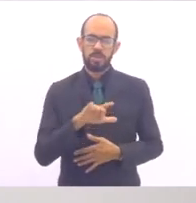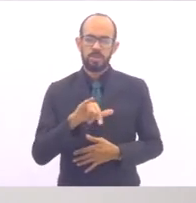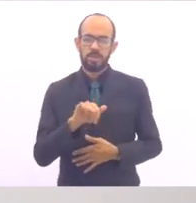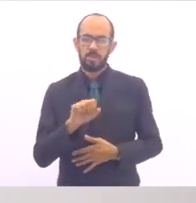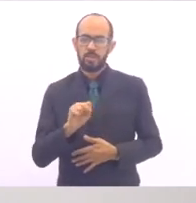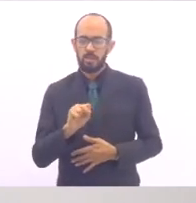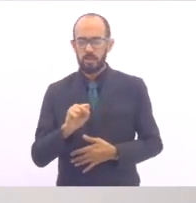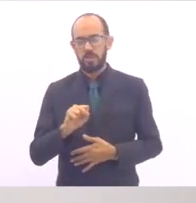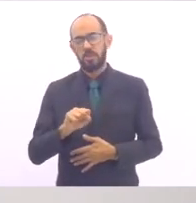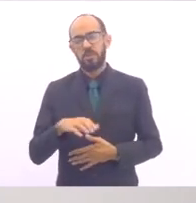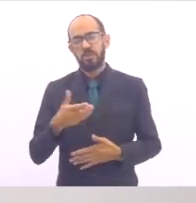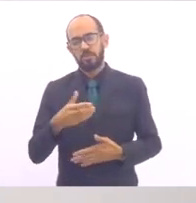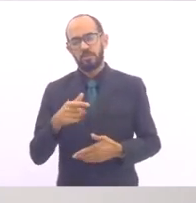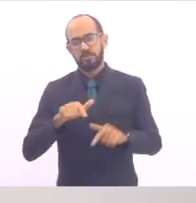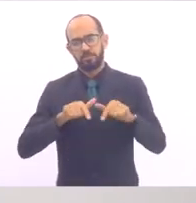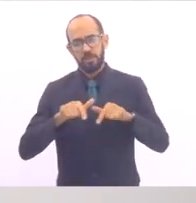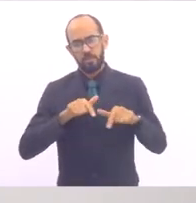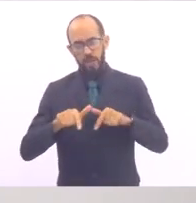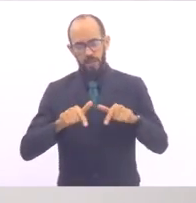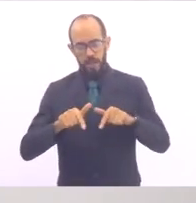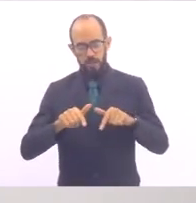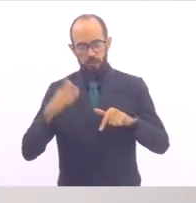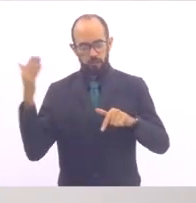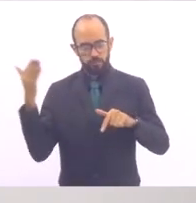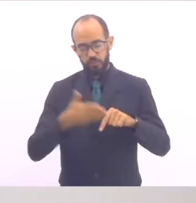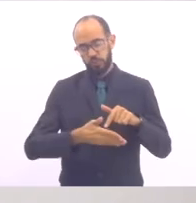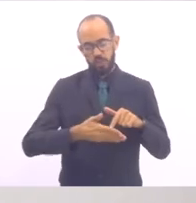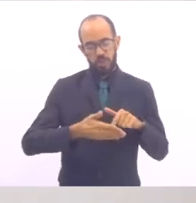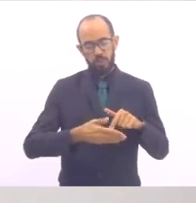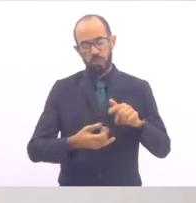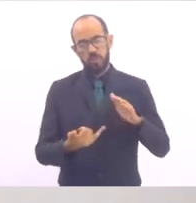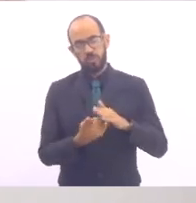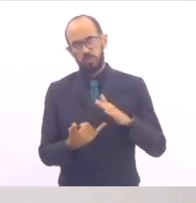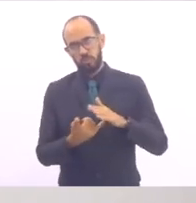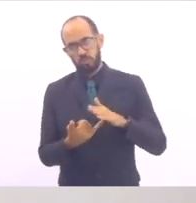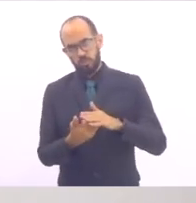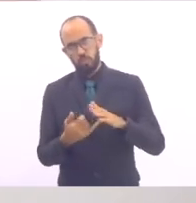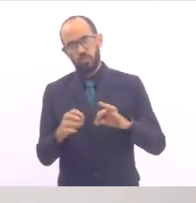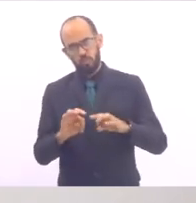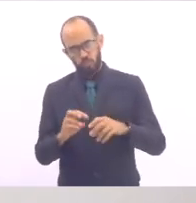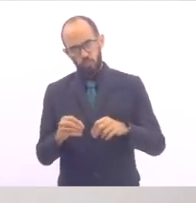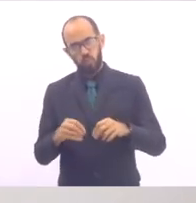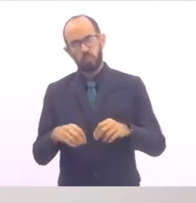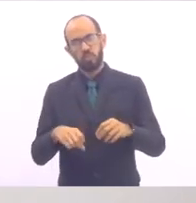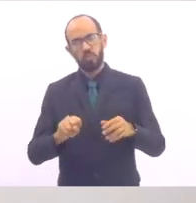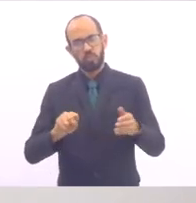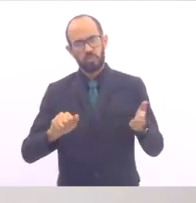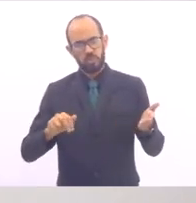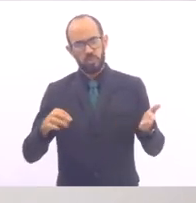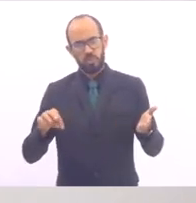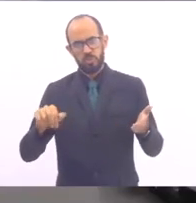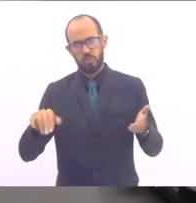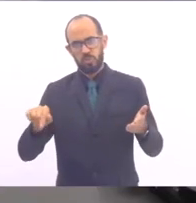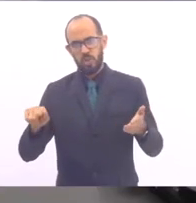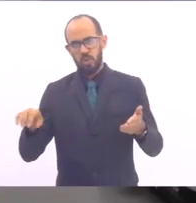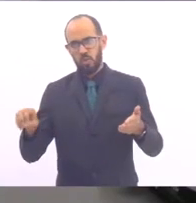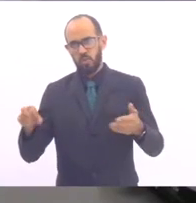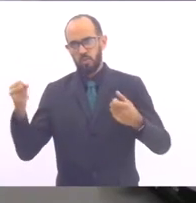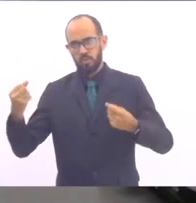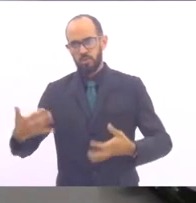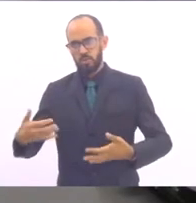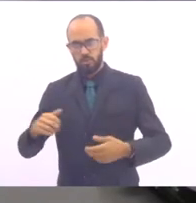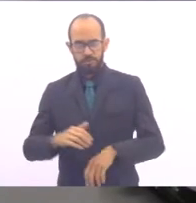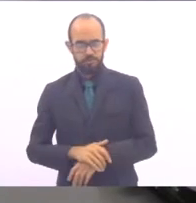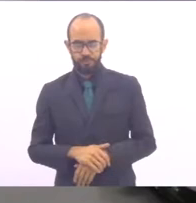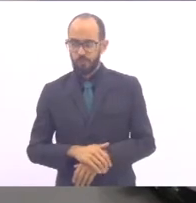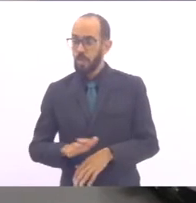mais direta com a cooperativa e em todas as questões que o Santiago aqui elucidou. Em suma, o governo